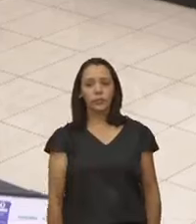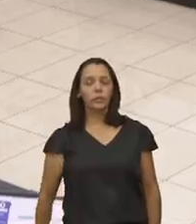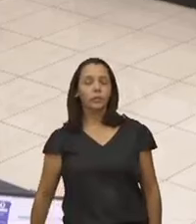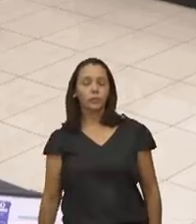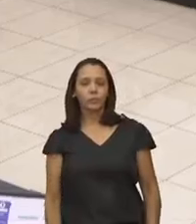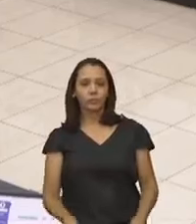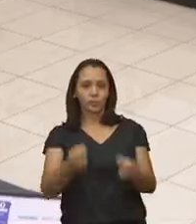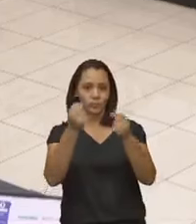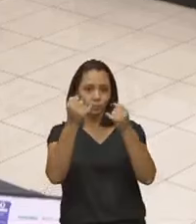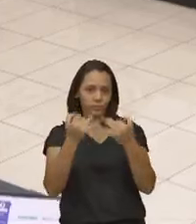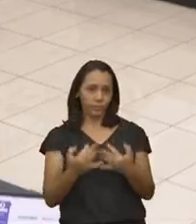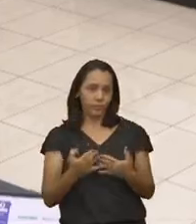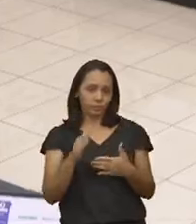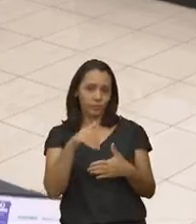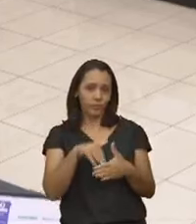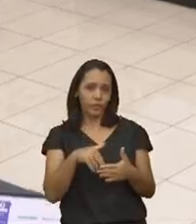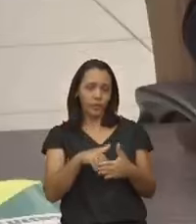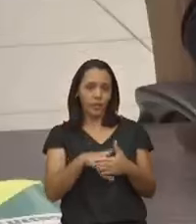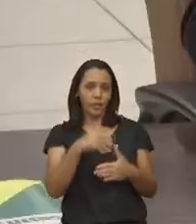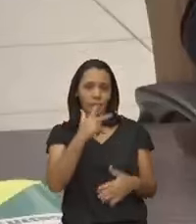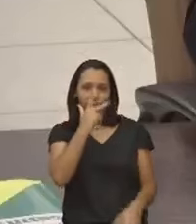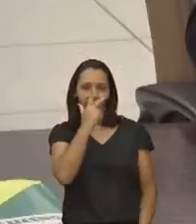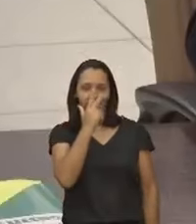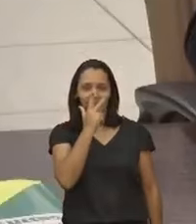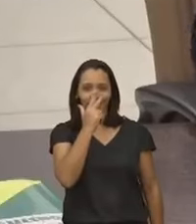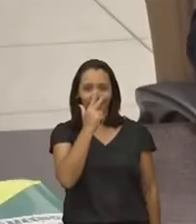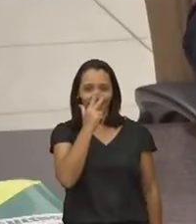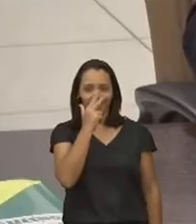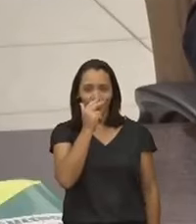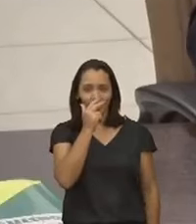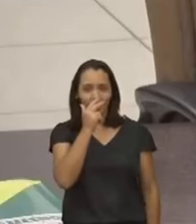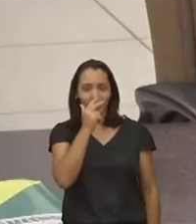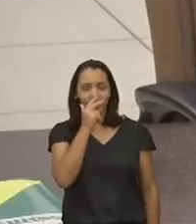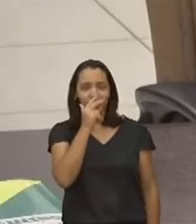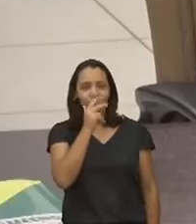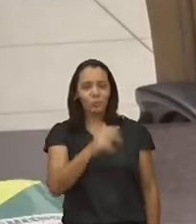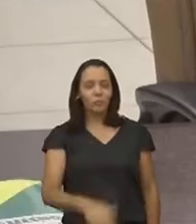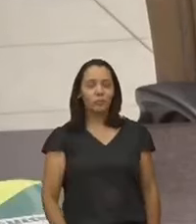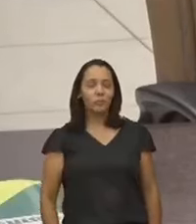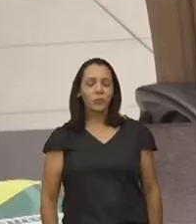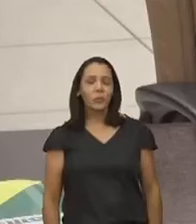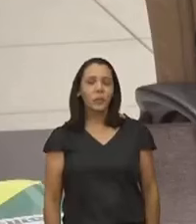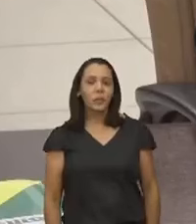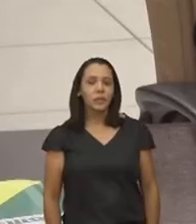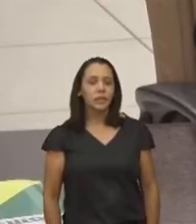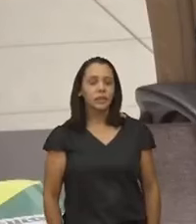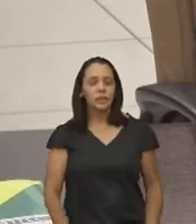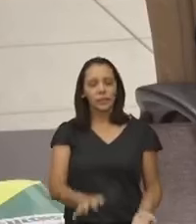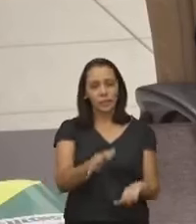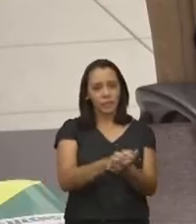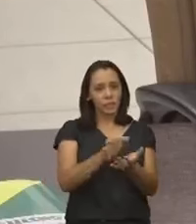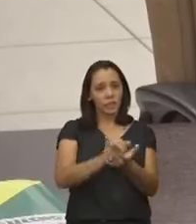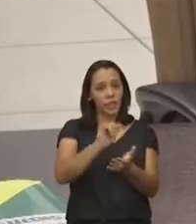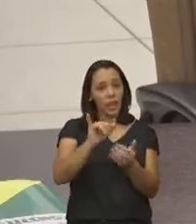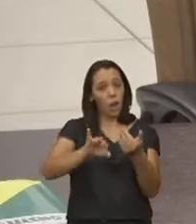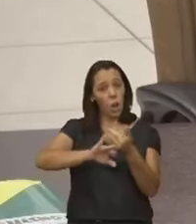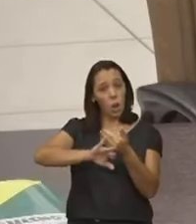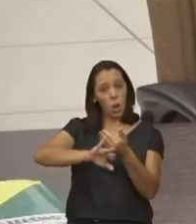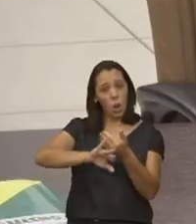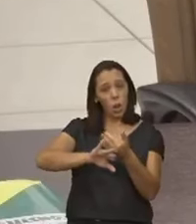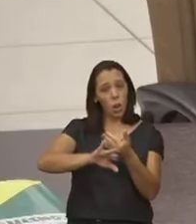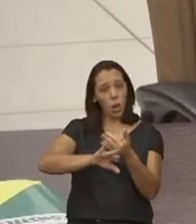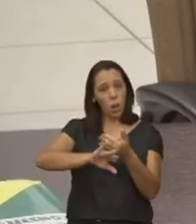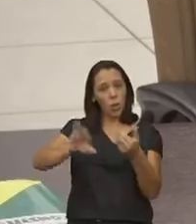justificar o voto. Está parecendo que nós estamos na República Federativa de Jacareí, que Jacareí é uma ilha, está isolada do Brasil, que se está